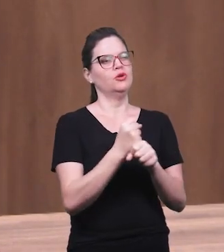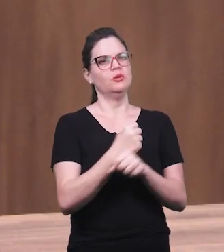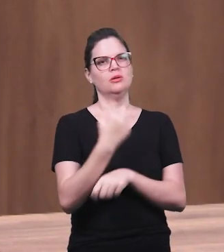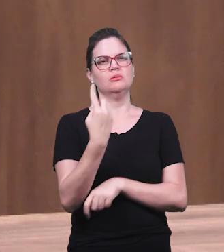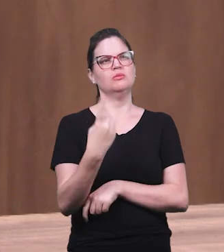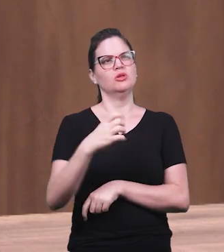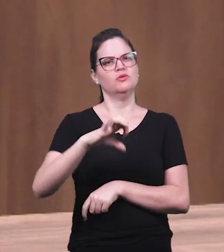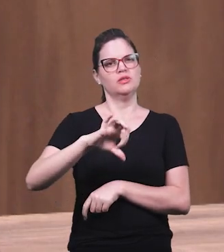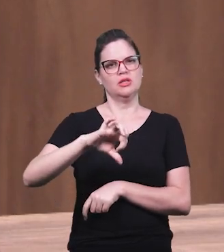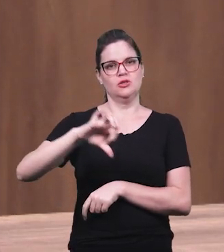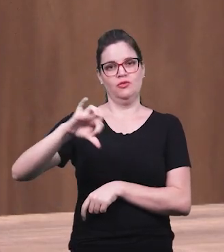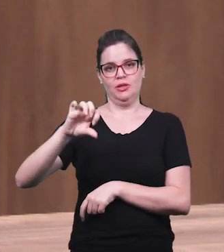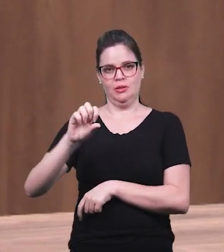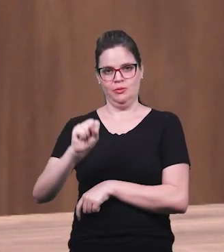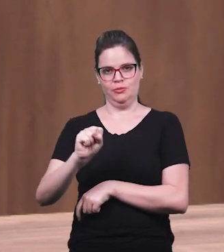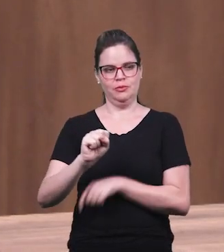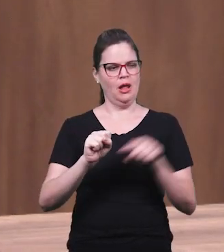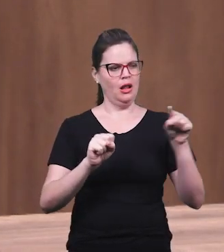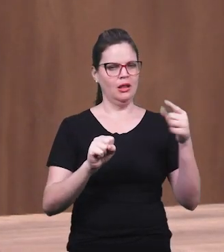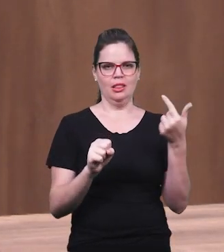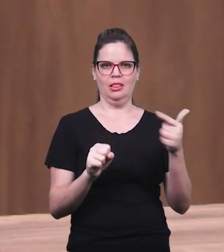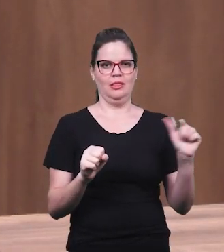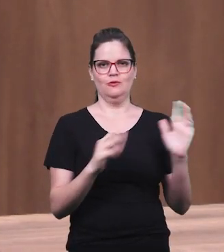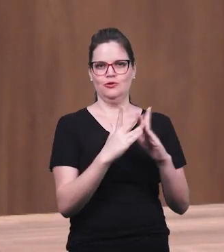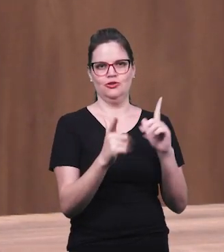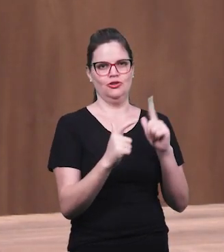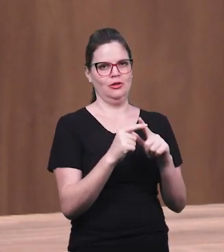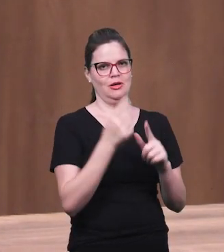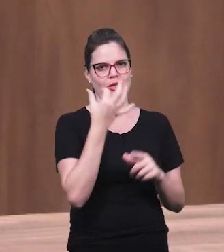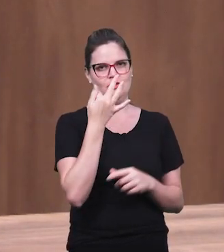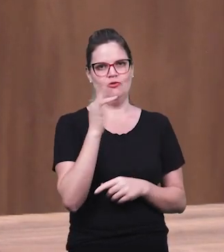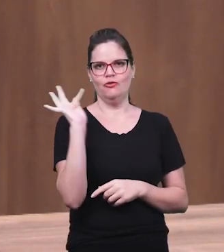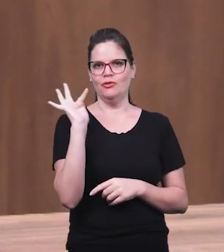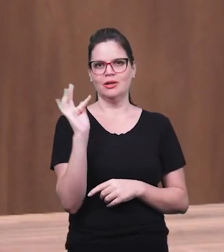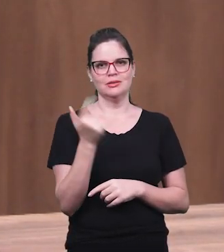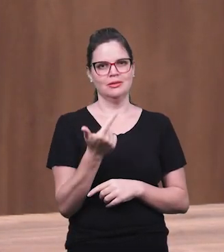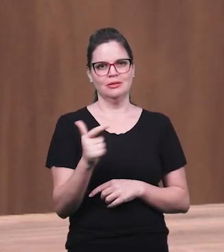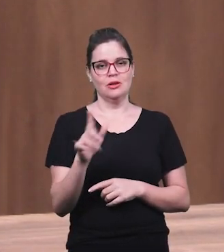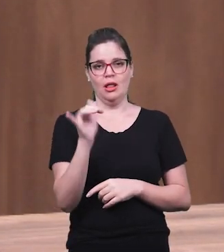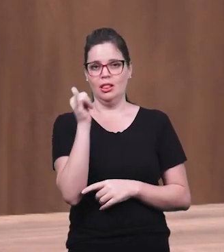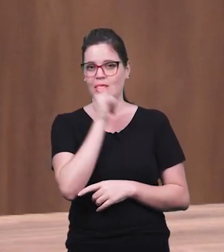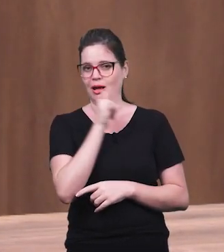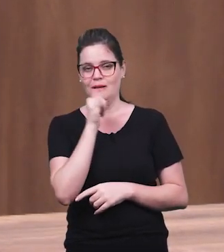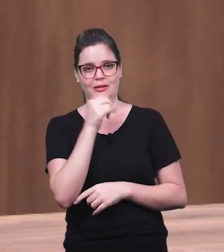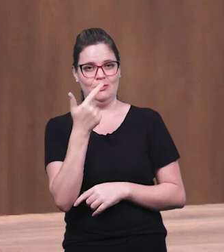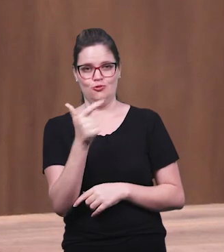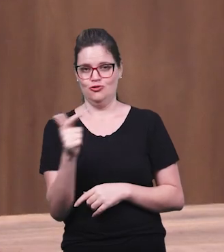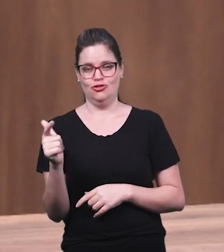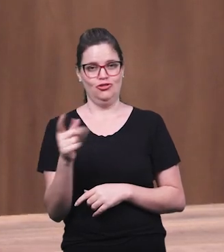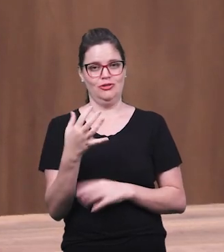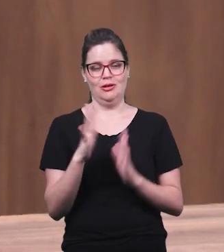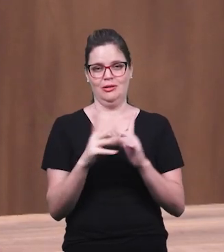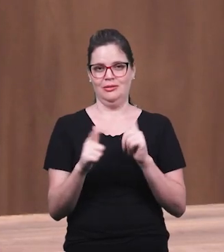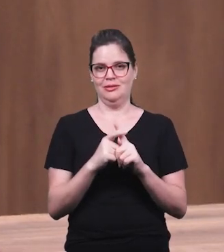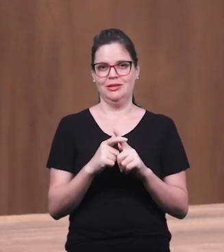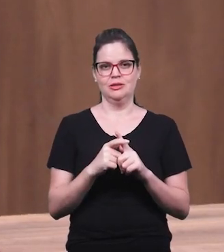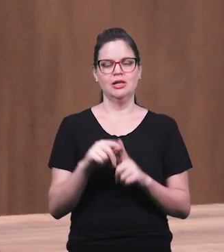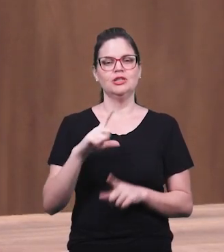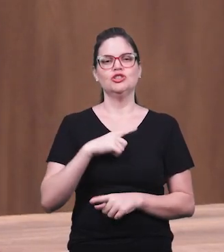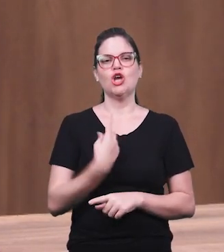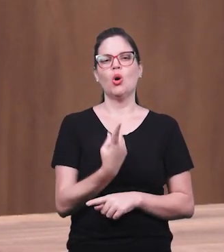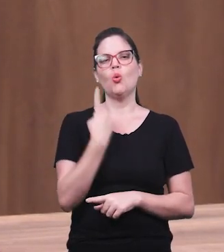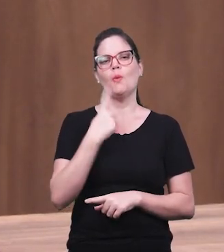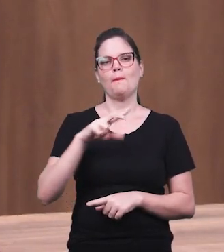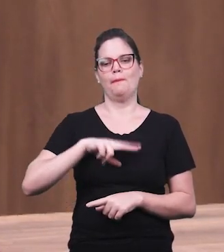98, não é? E nós não tínhamos igrejas, né, na França e nem na Itália, né? Tínhamos igreja em